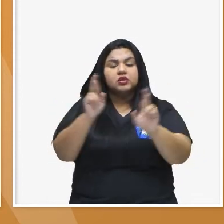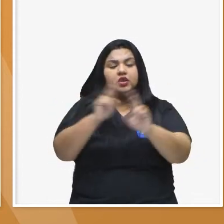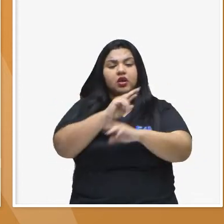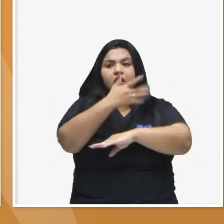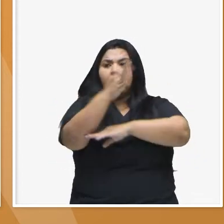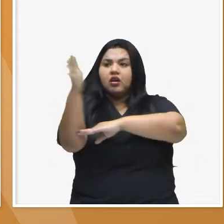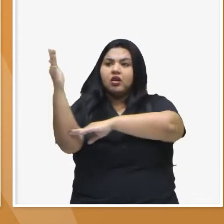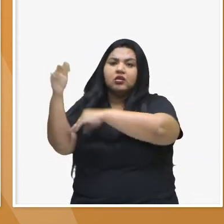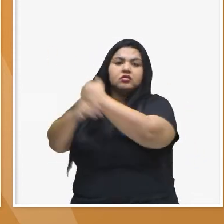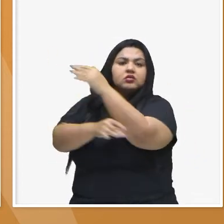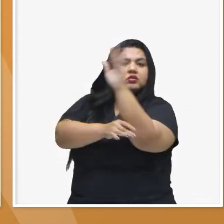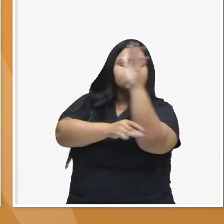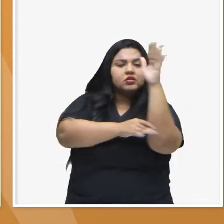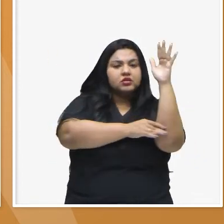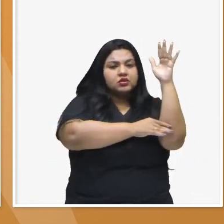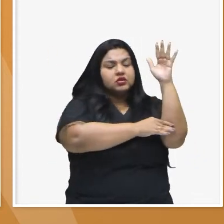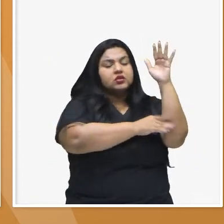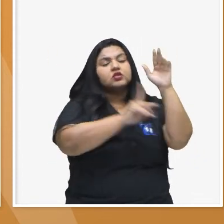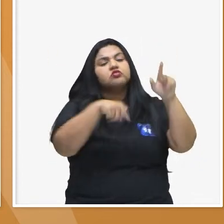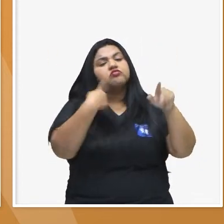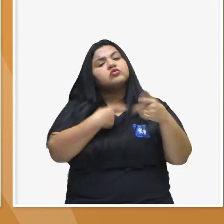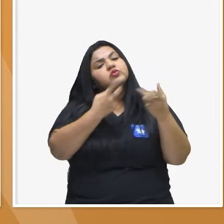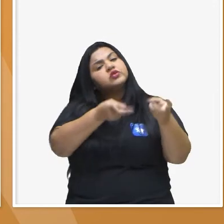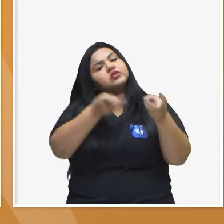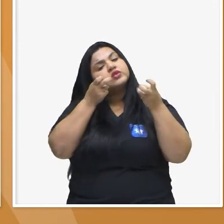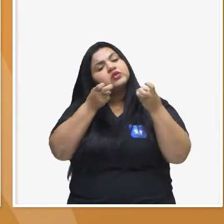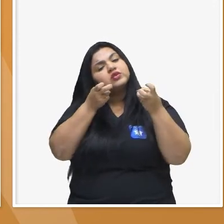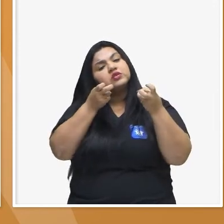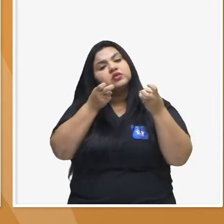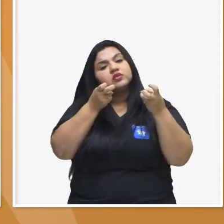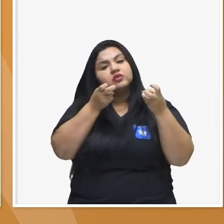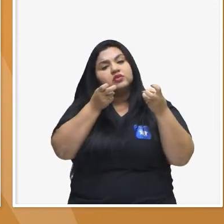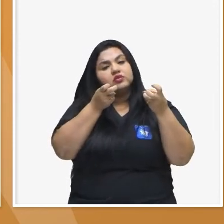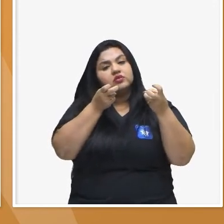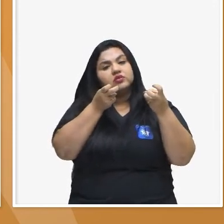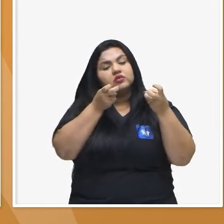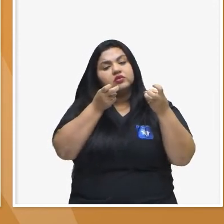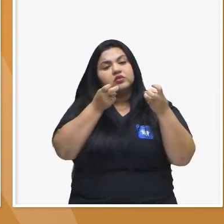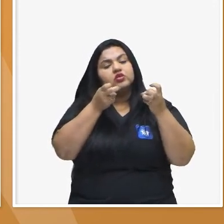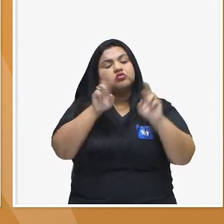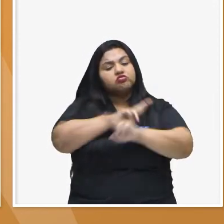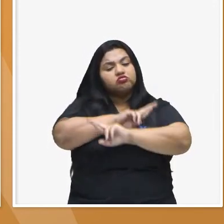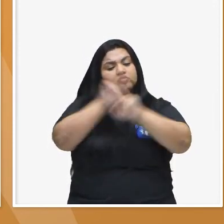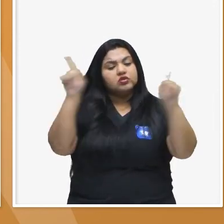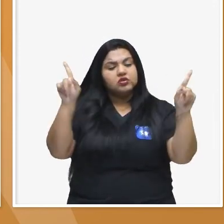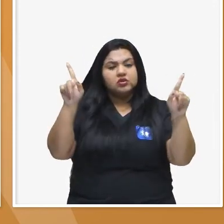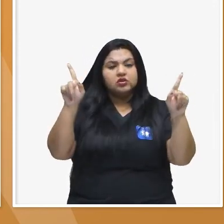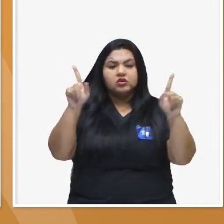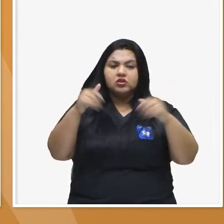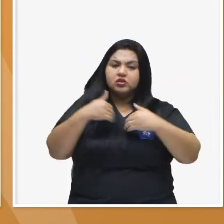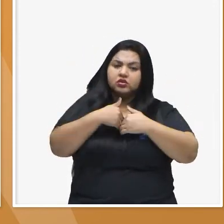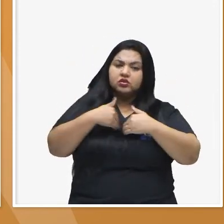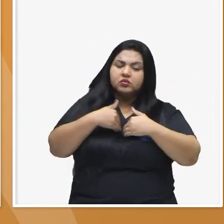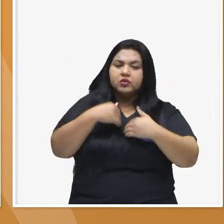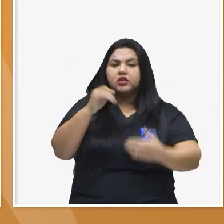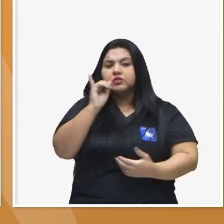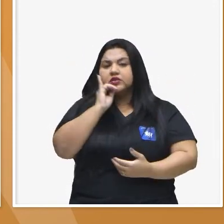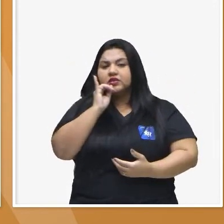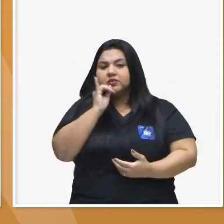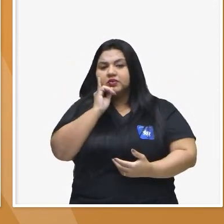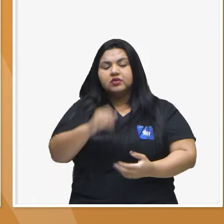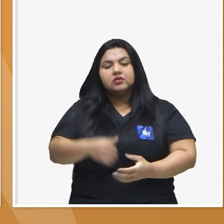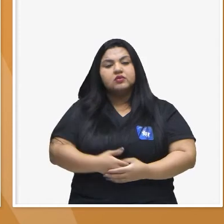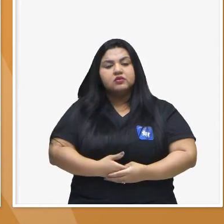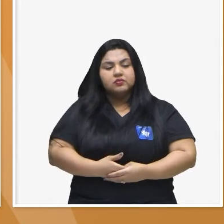natureza, nós vamos percebendo que nessa relação nós somos diferentes dos animais, por exemplo. Nós